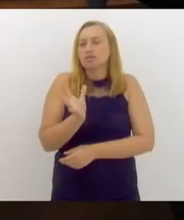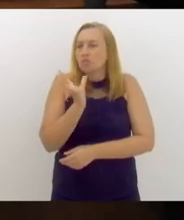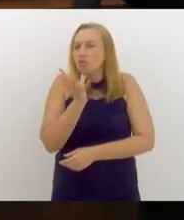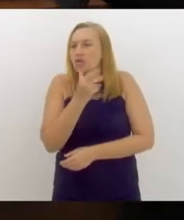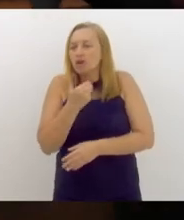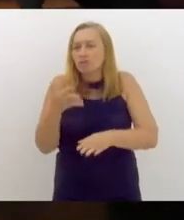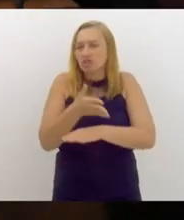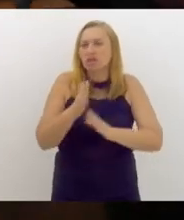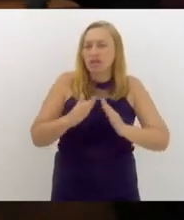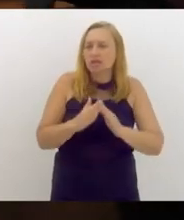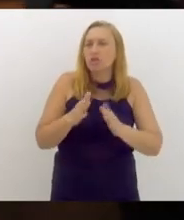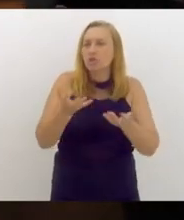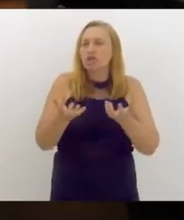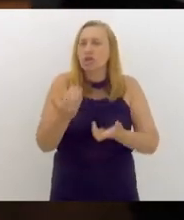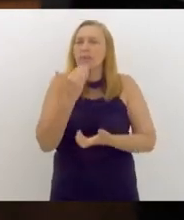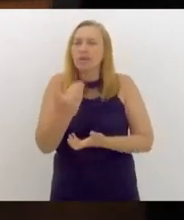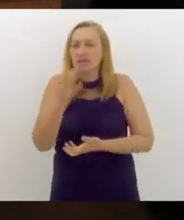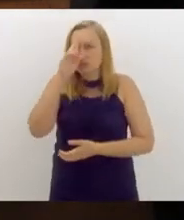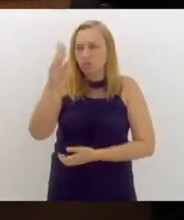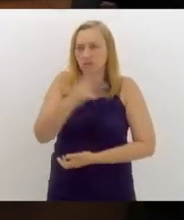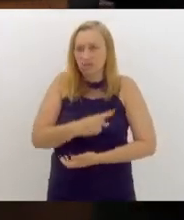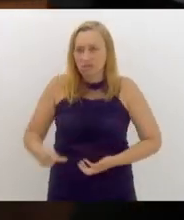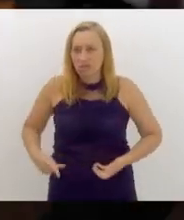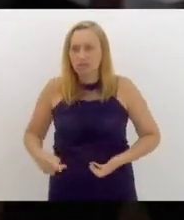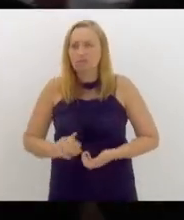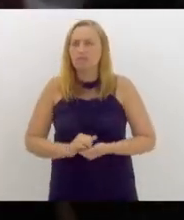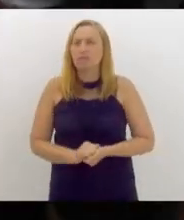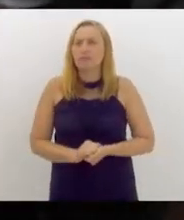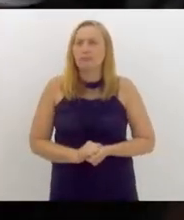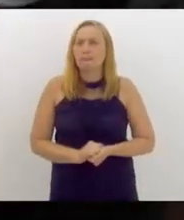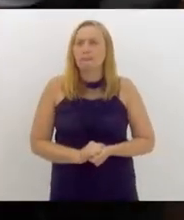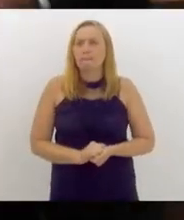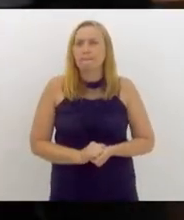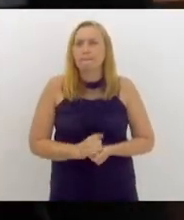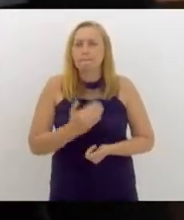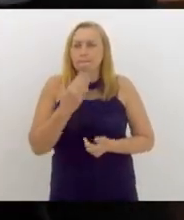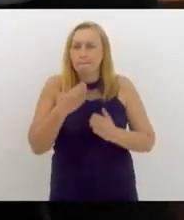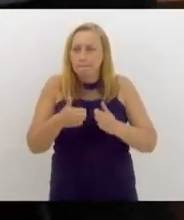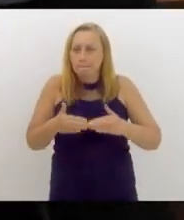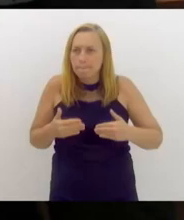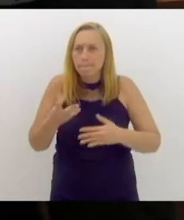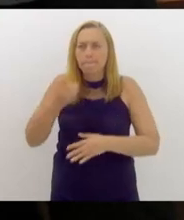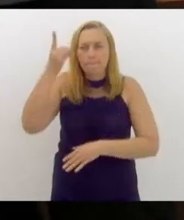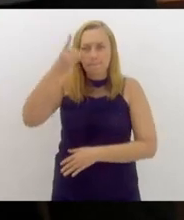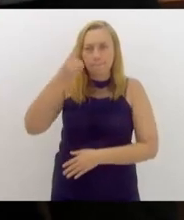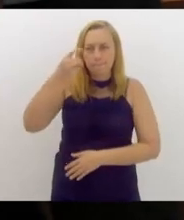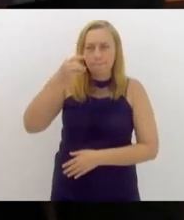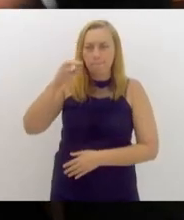queria pedir, presidente, pedir licença aqui ao deputado Paul Bell.